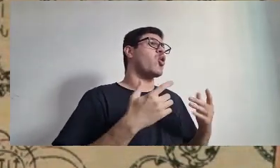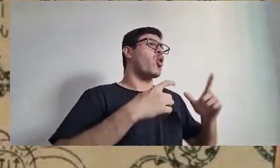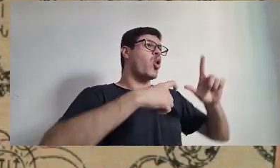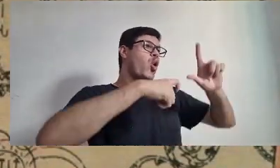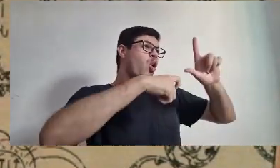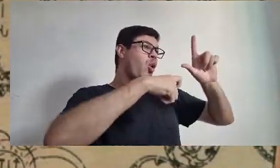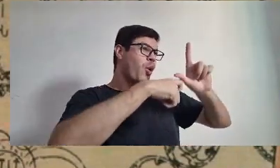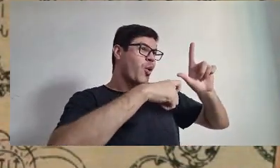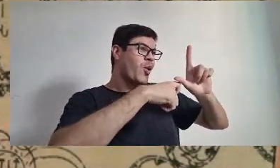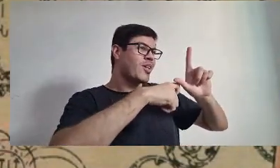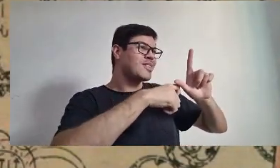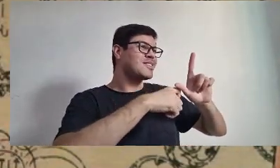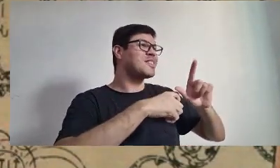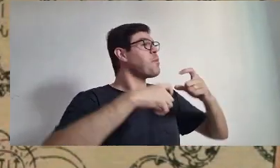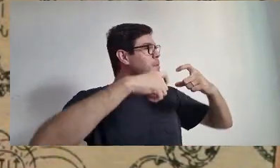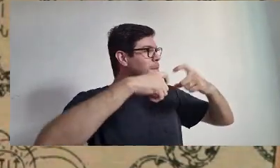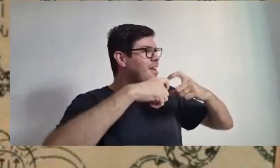Marcos,